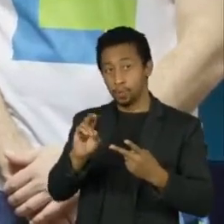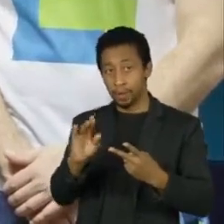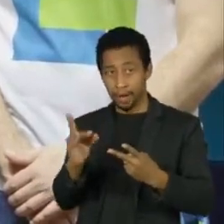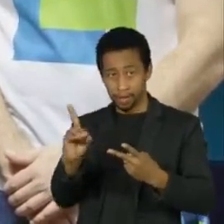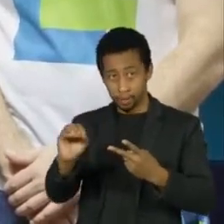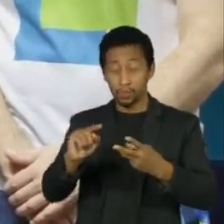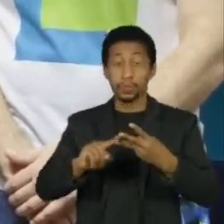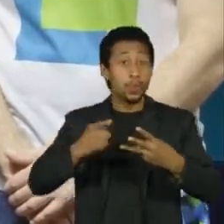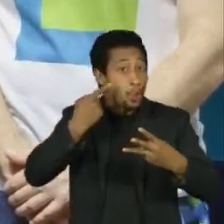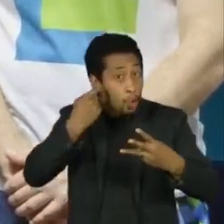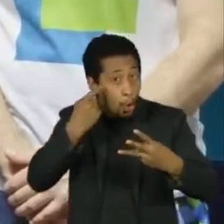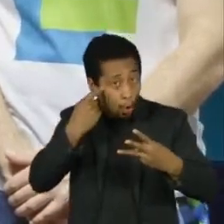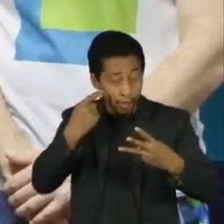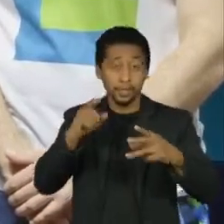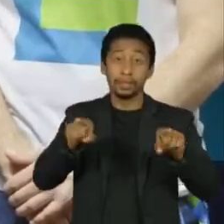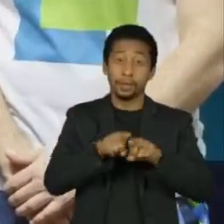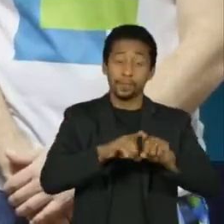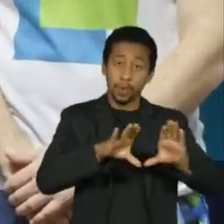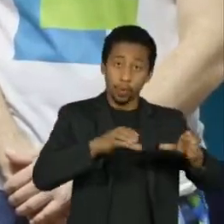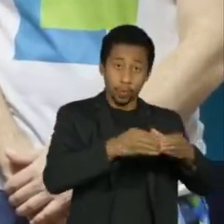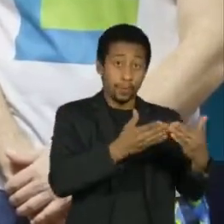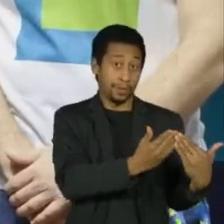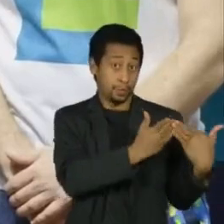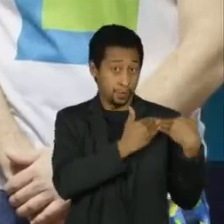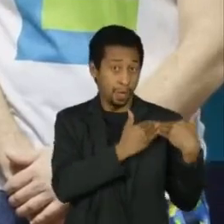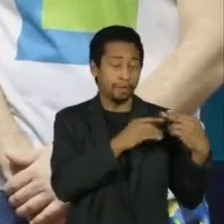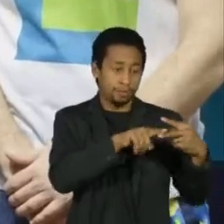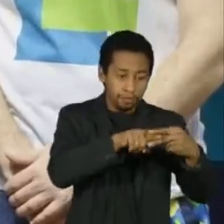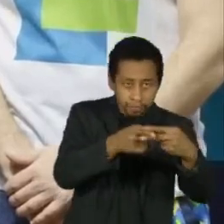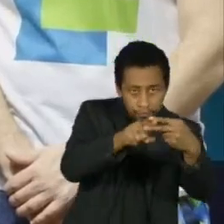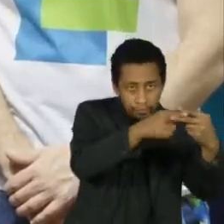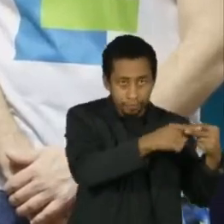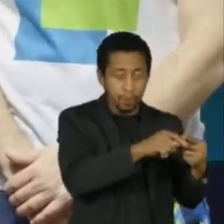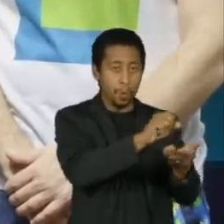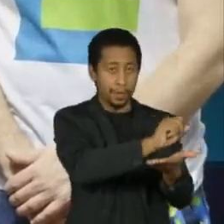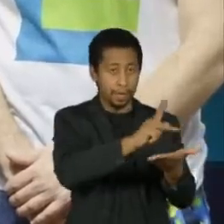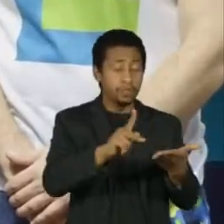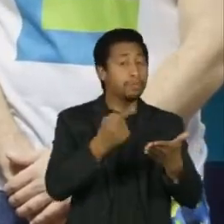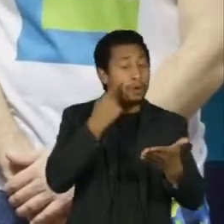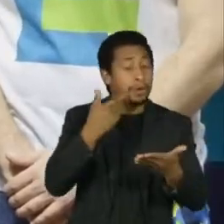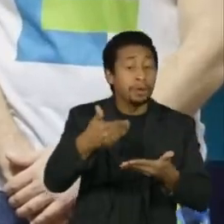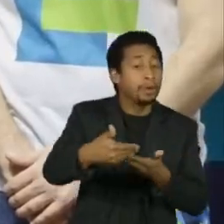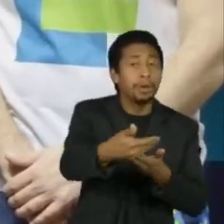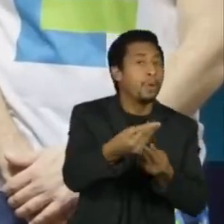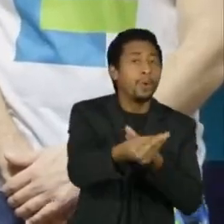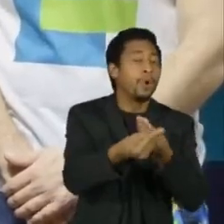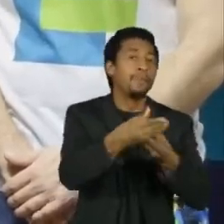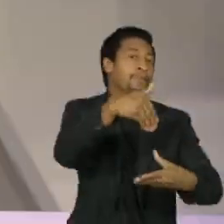técnicos responsáveis pelo aplicativo para ser avaliado o melhor momento para a retomada da votação.